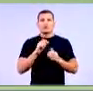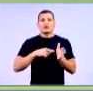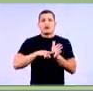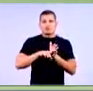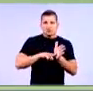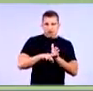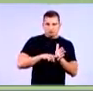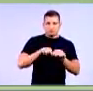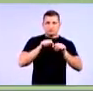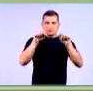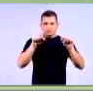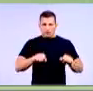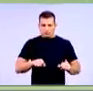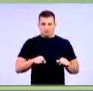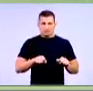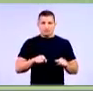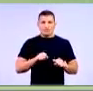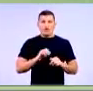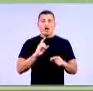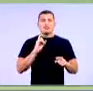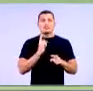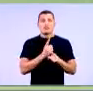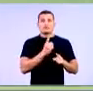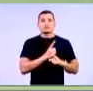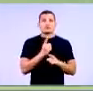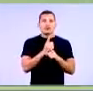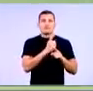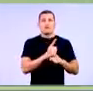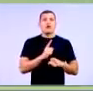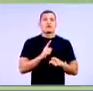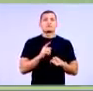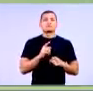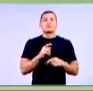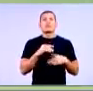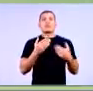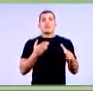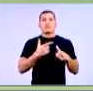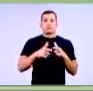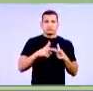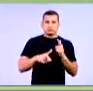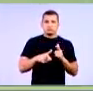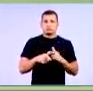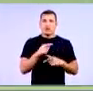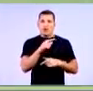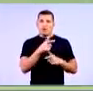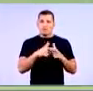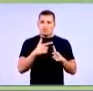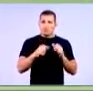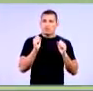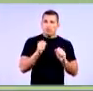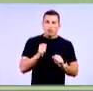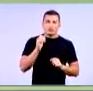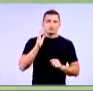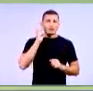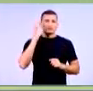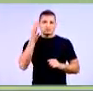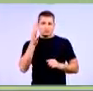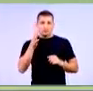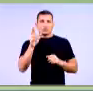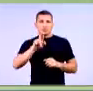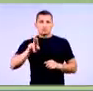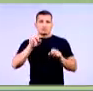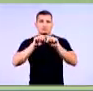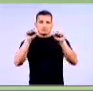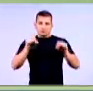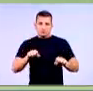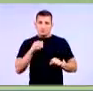de requisitos aqui, para identificar que tipo de problema e se esse problema pode ser resolvido através de um sistema. Se esse problema